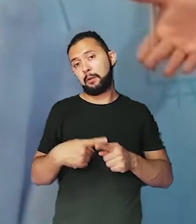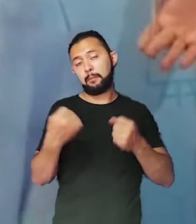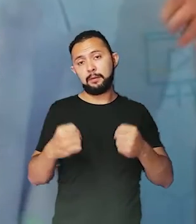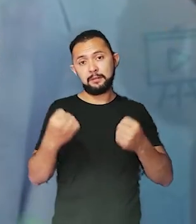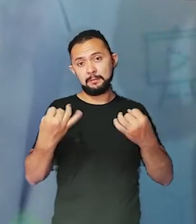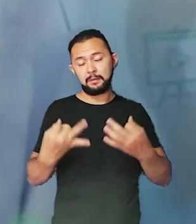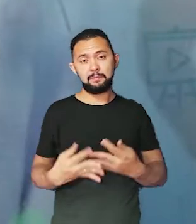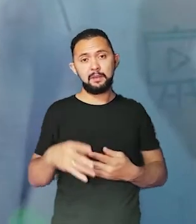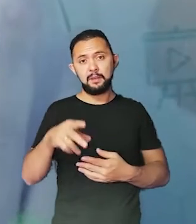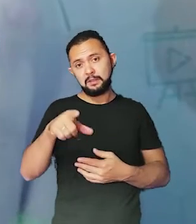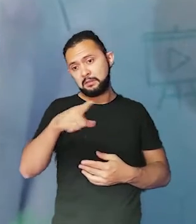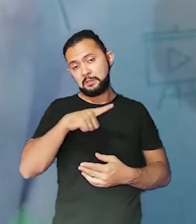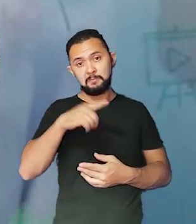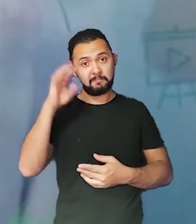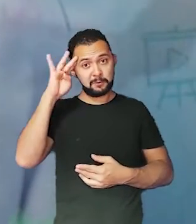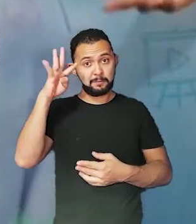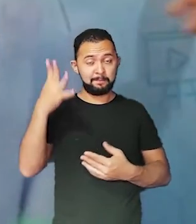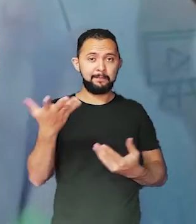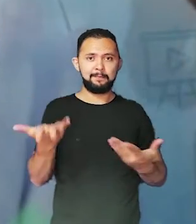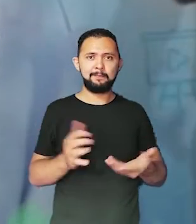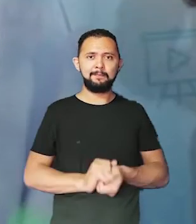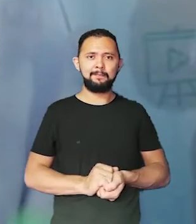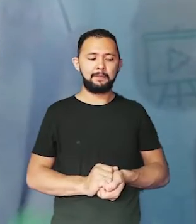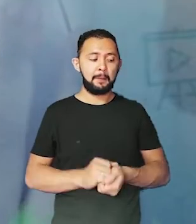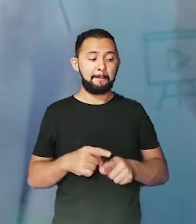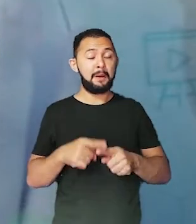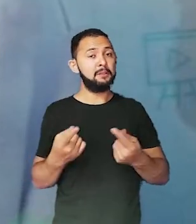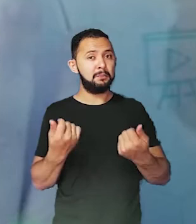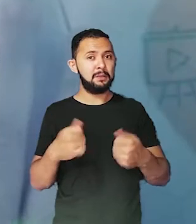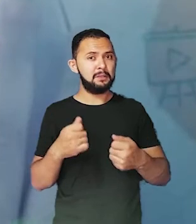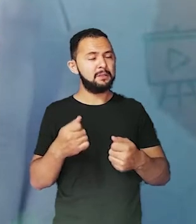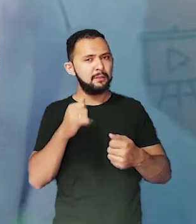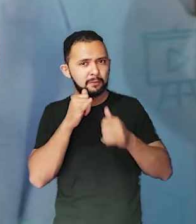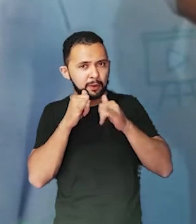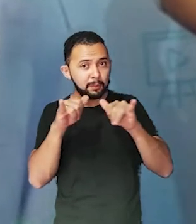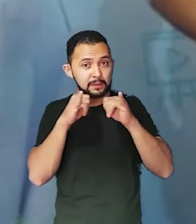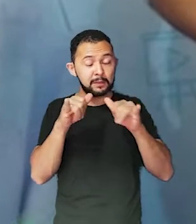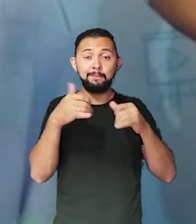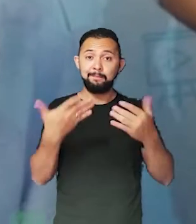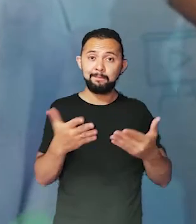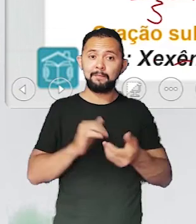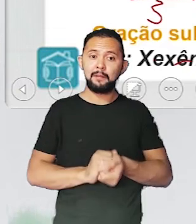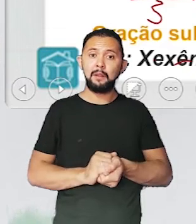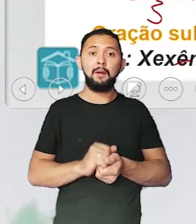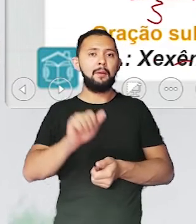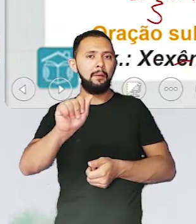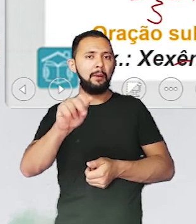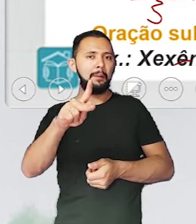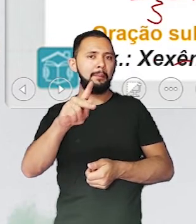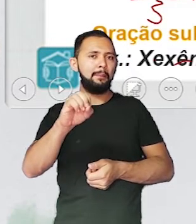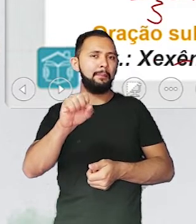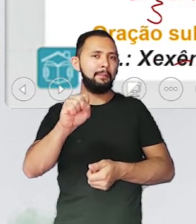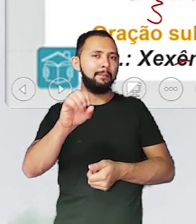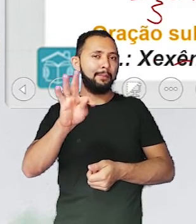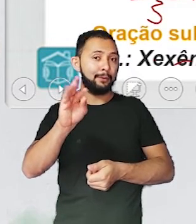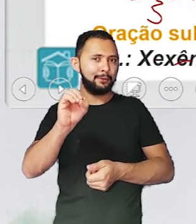sonho, pronto, ok? Mas qual é esse sonho, né? Preciso saber, preciso de mais informações sobre esse sonho. Aí eu coloco o aposto, né? Que seu